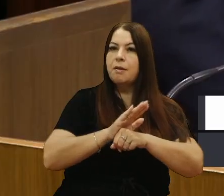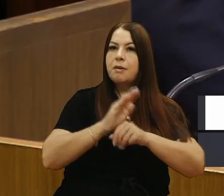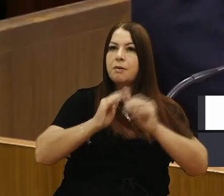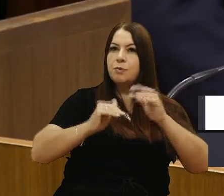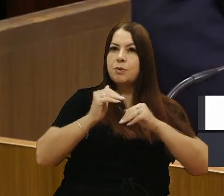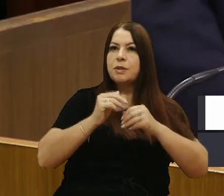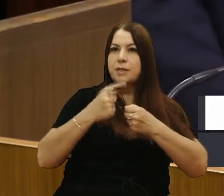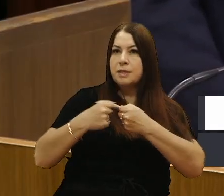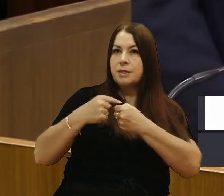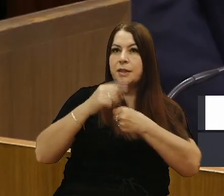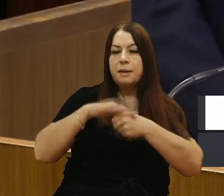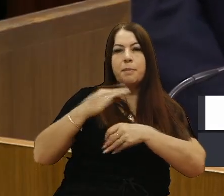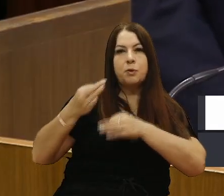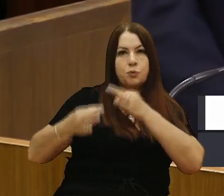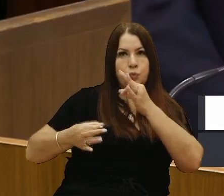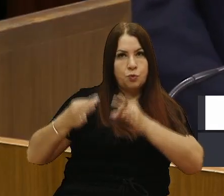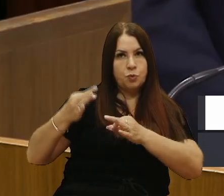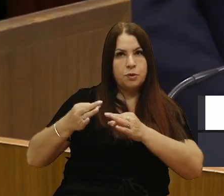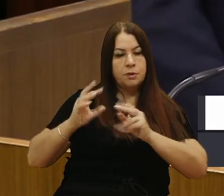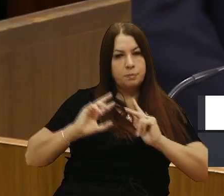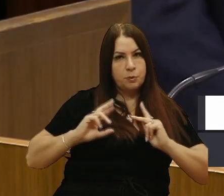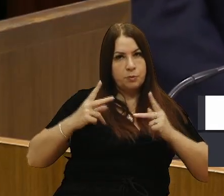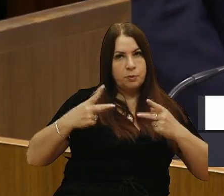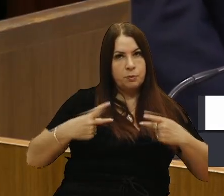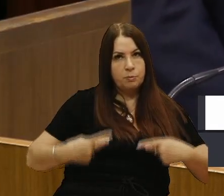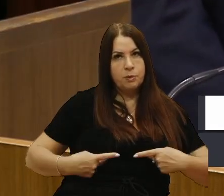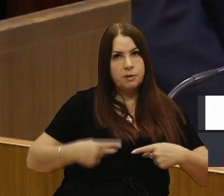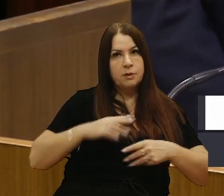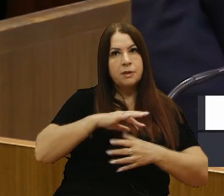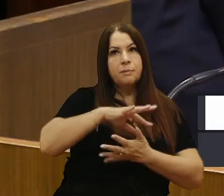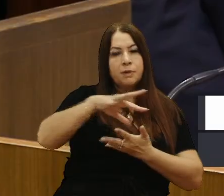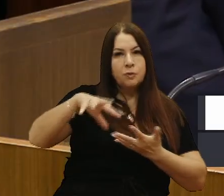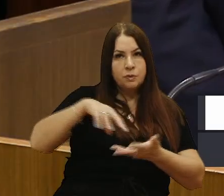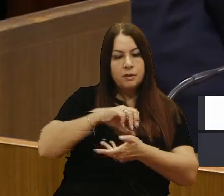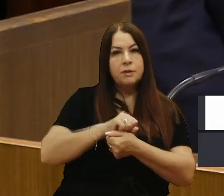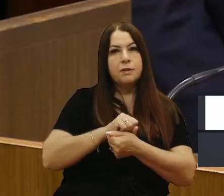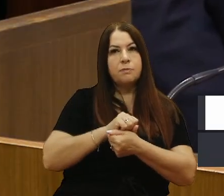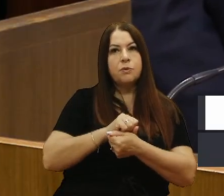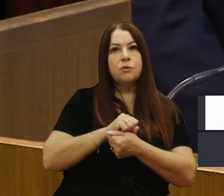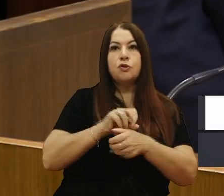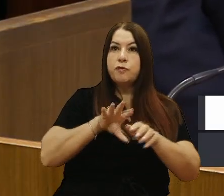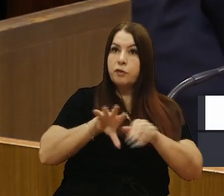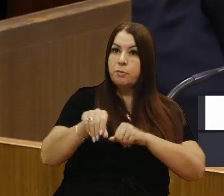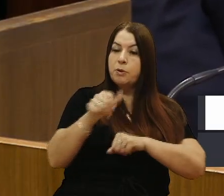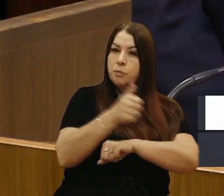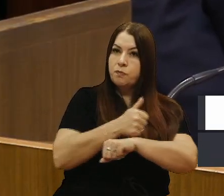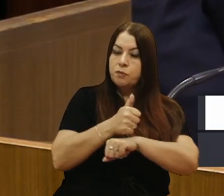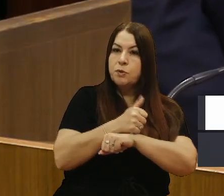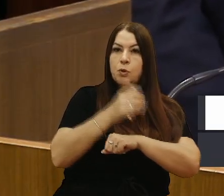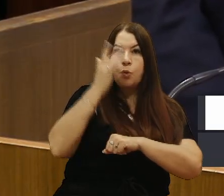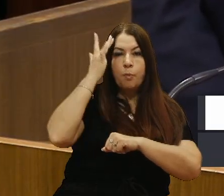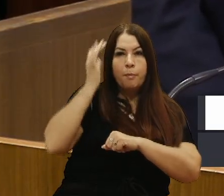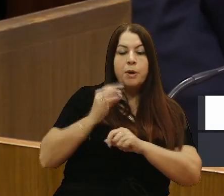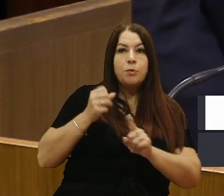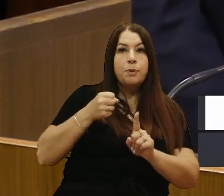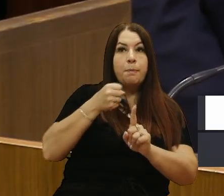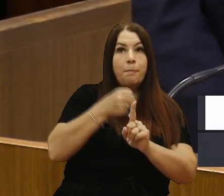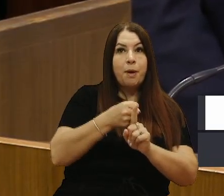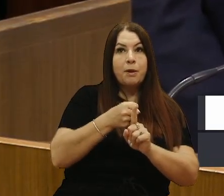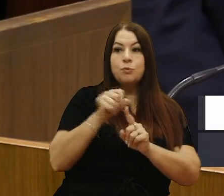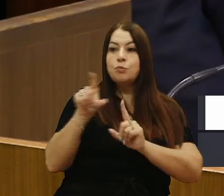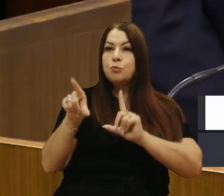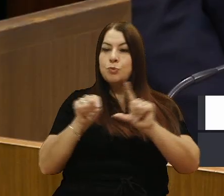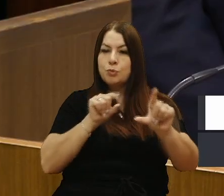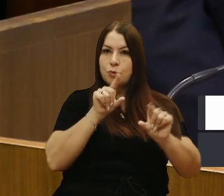de cidades mais justas, mais humanas e mais sustentáveis, de formar profissionais que compreendam o impacto de suas